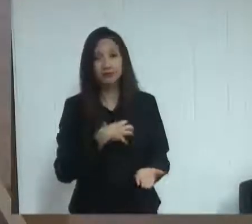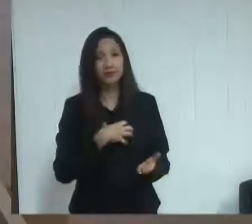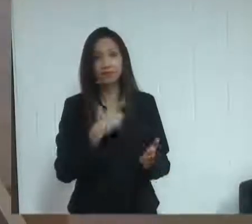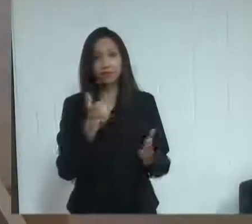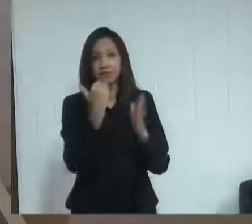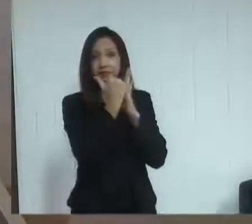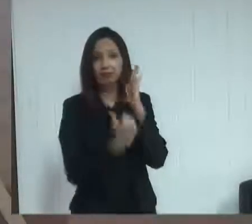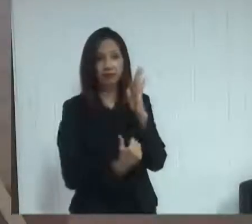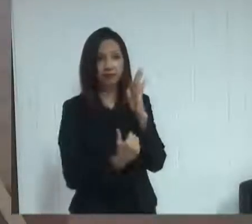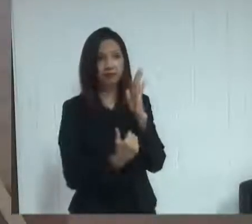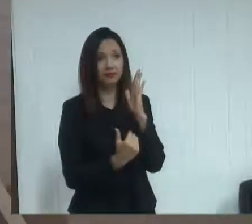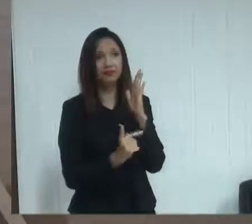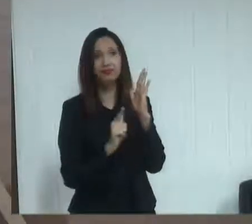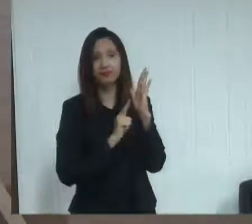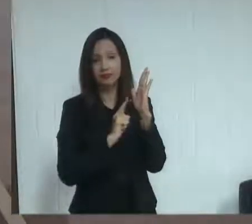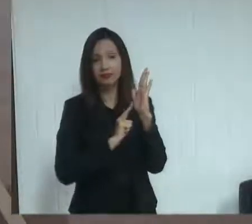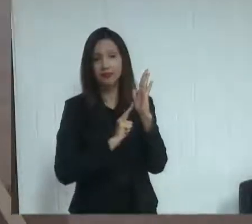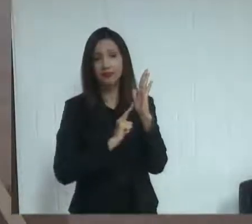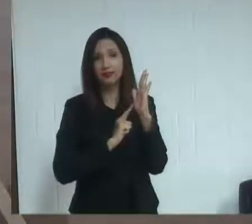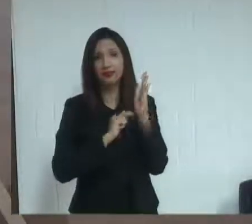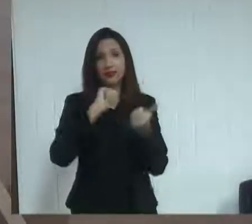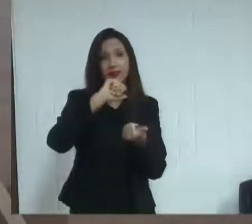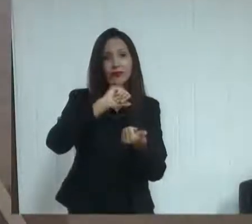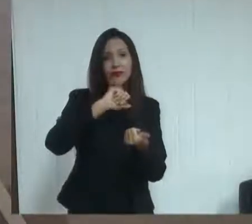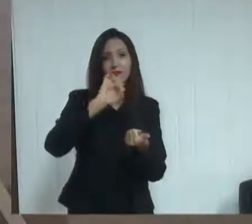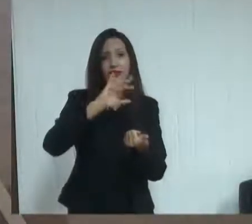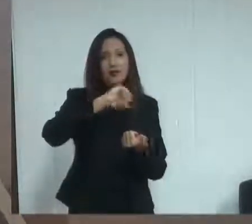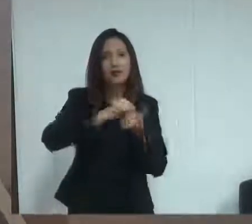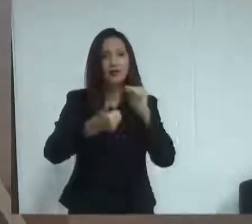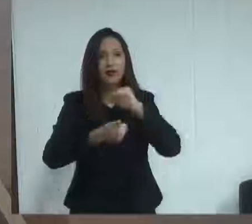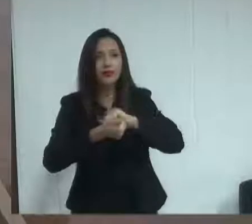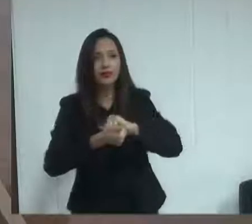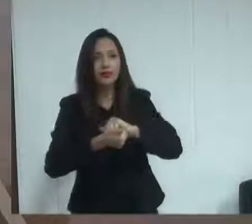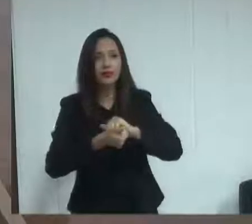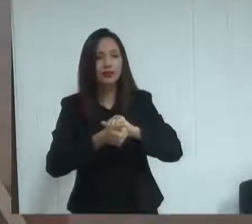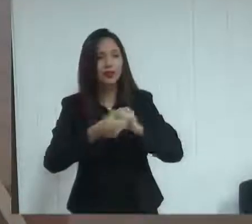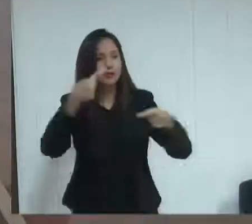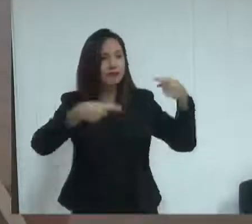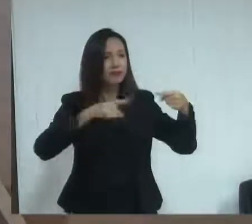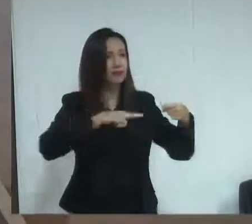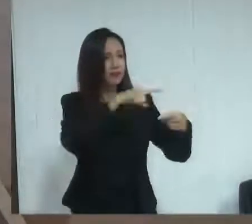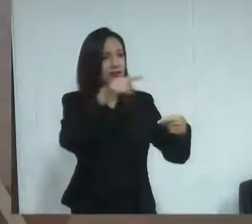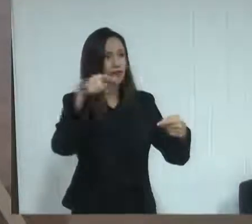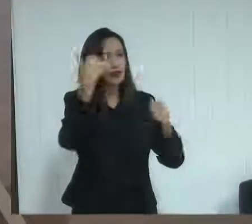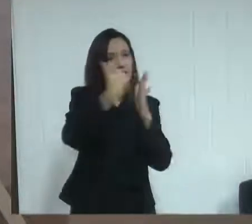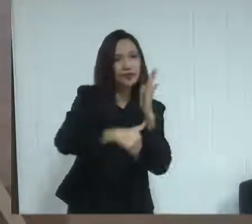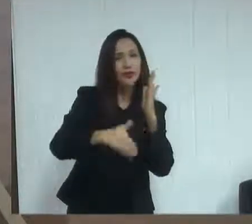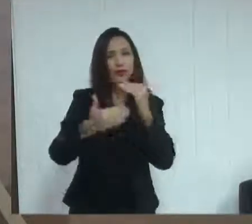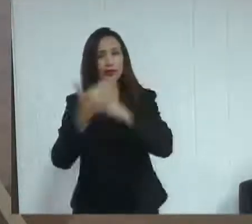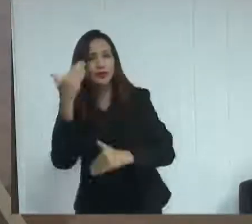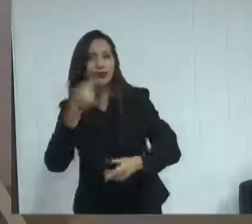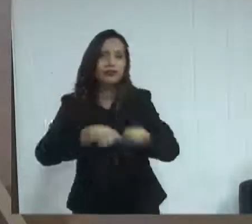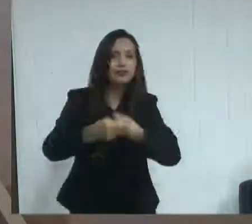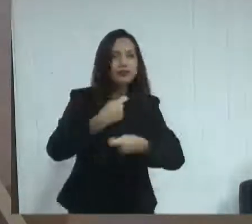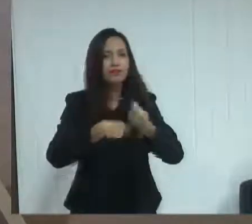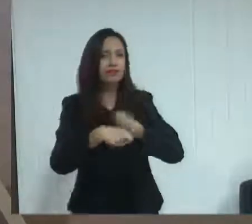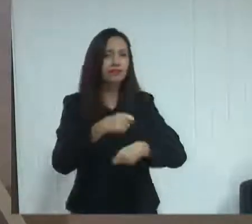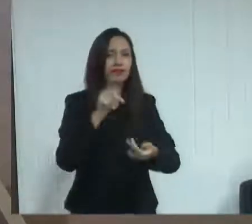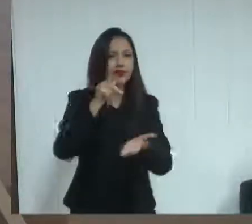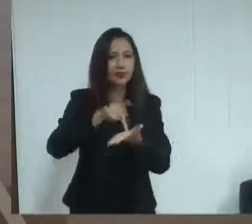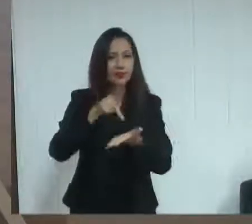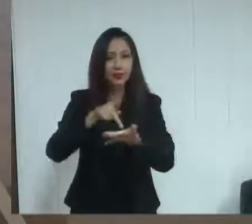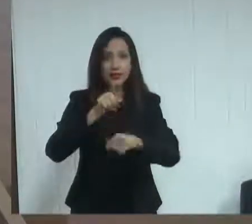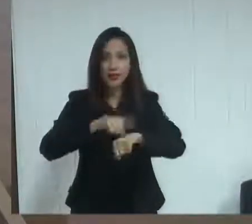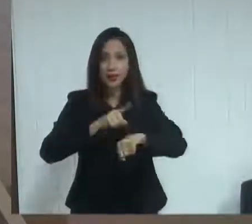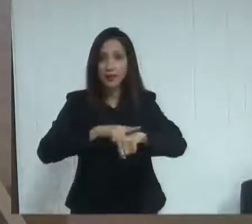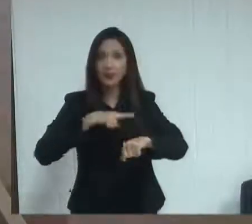abaixado. Ele teria feito uma adequação na política de descontos, de acordo com a realidade econômico-financeira daquele